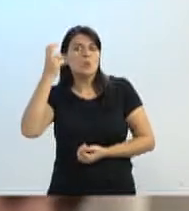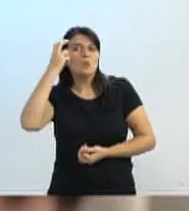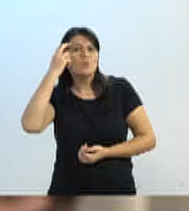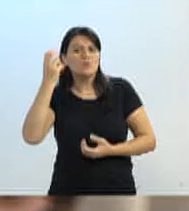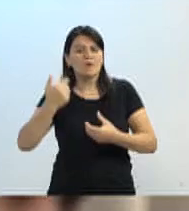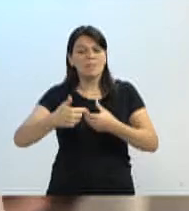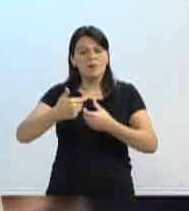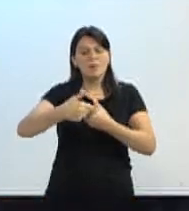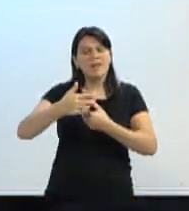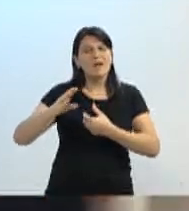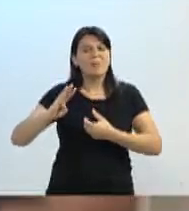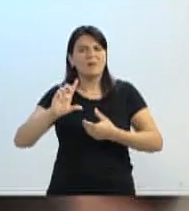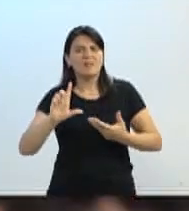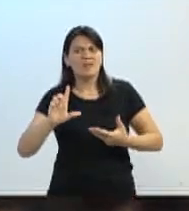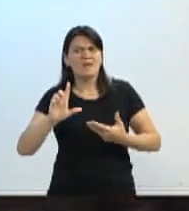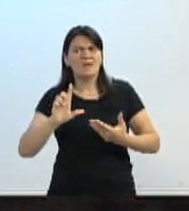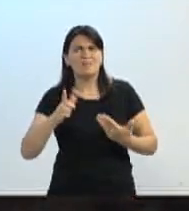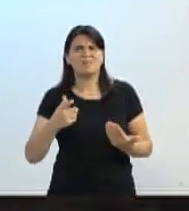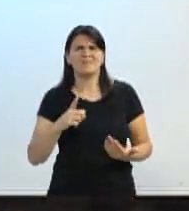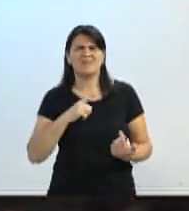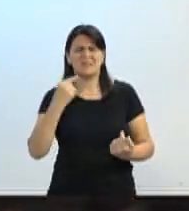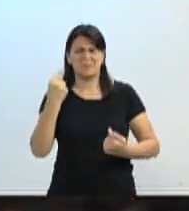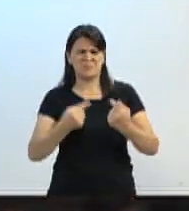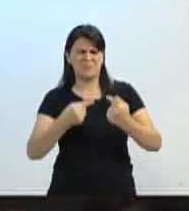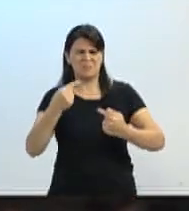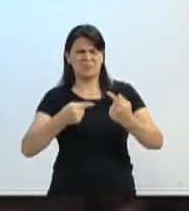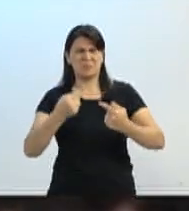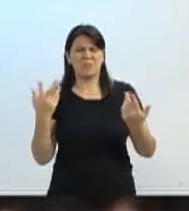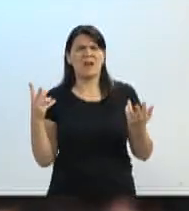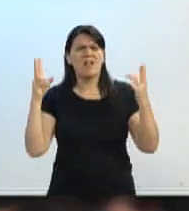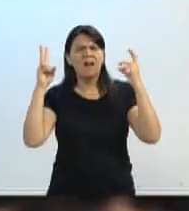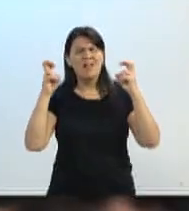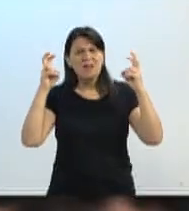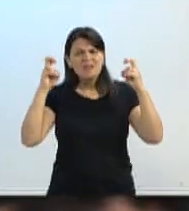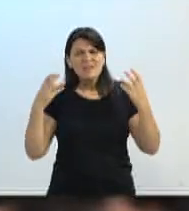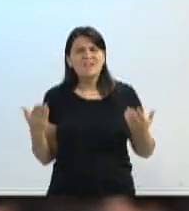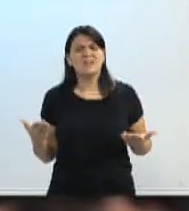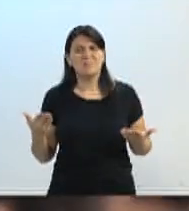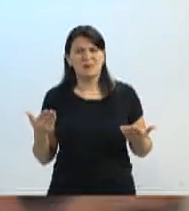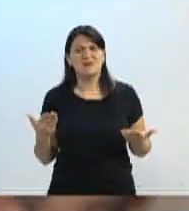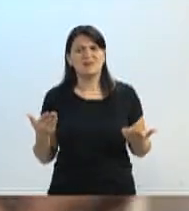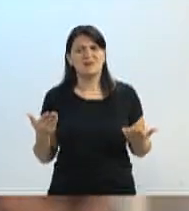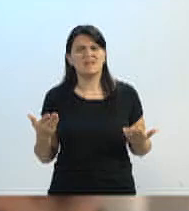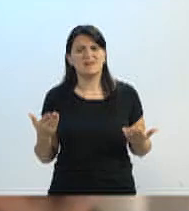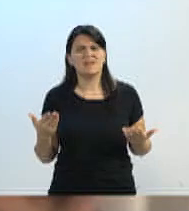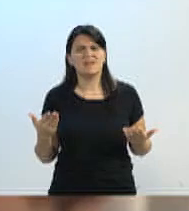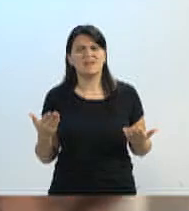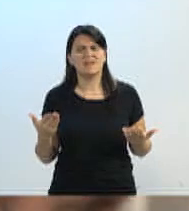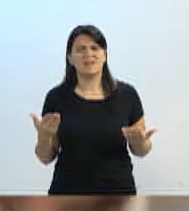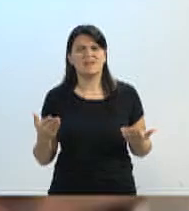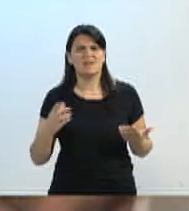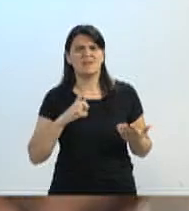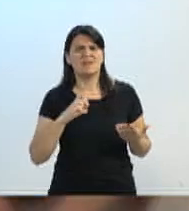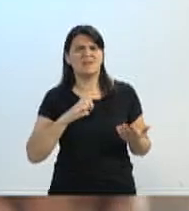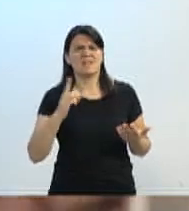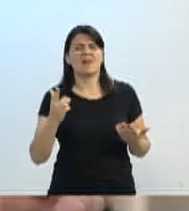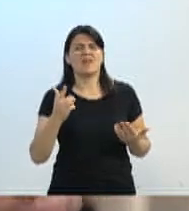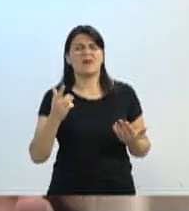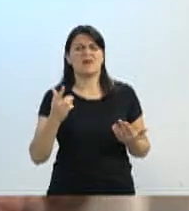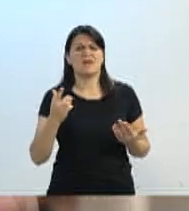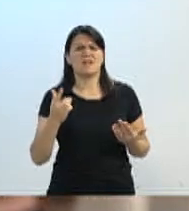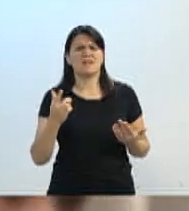cidade, ainda discutam esse tipo de tema e venha num grupo como esse argumentos dessa natureza.